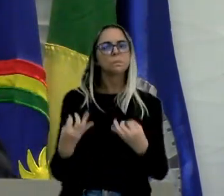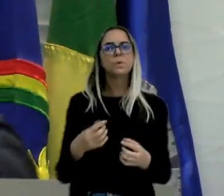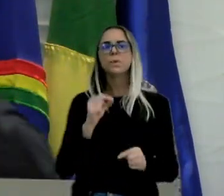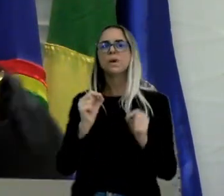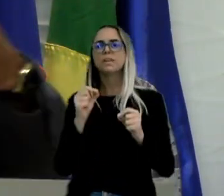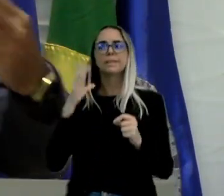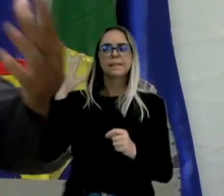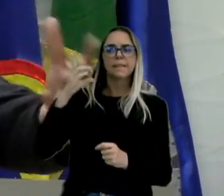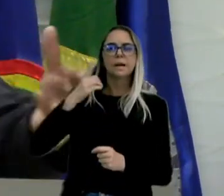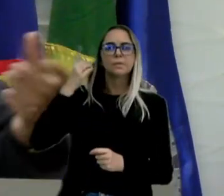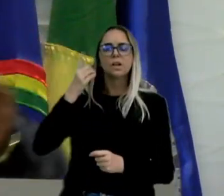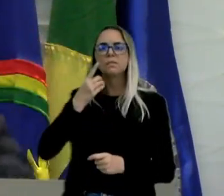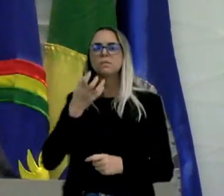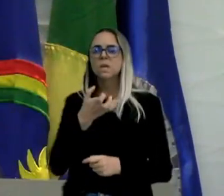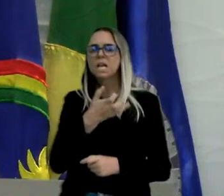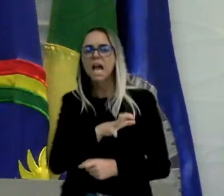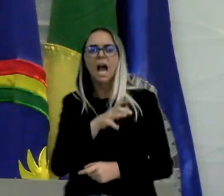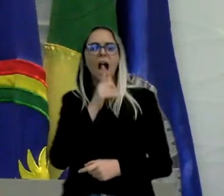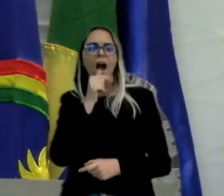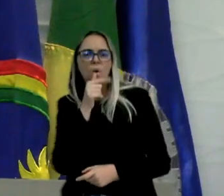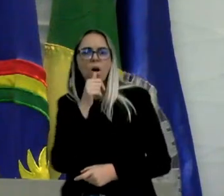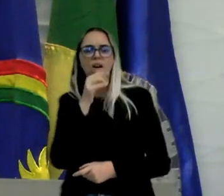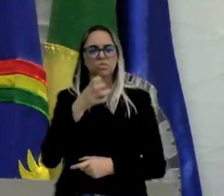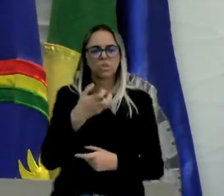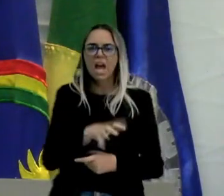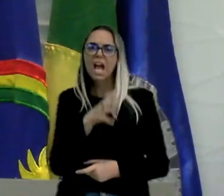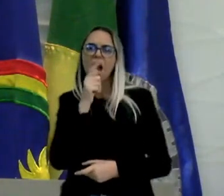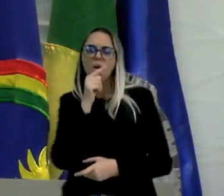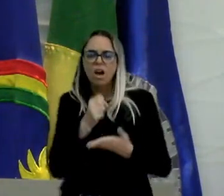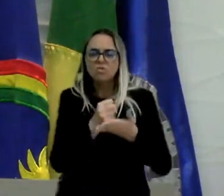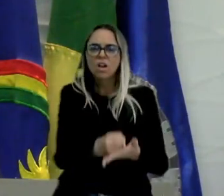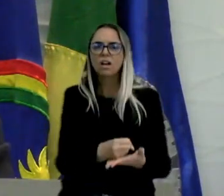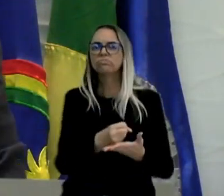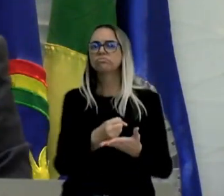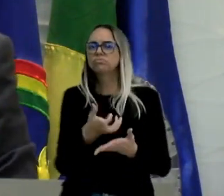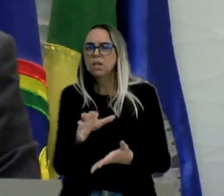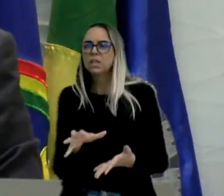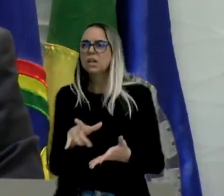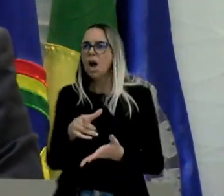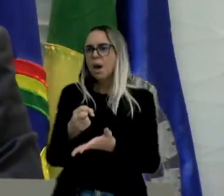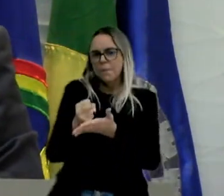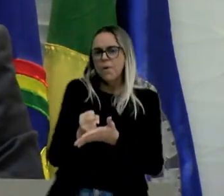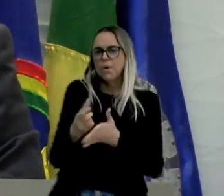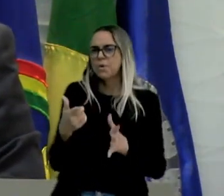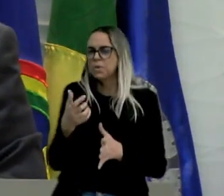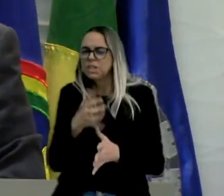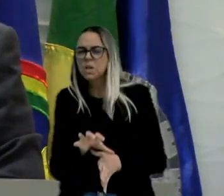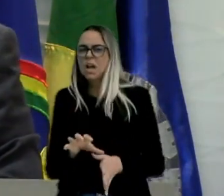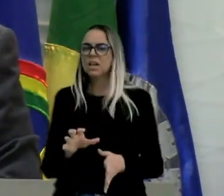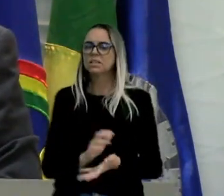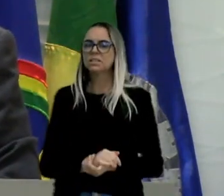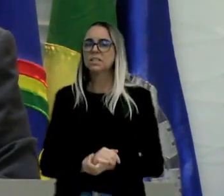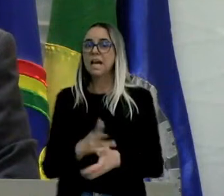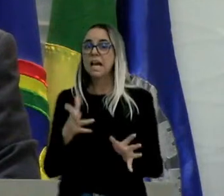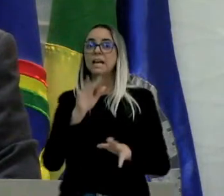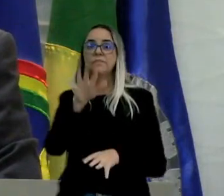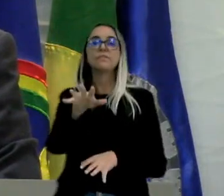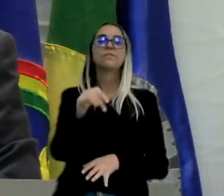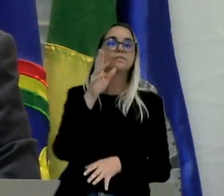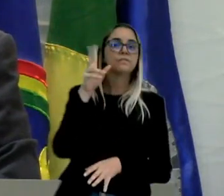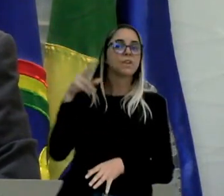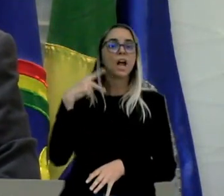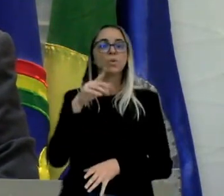a deputada não quer trazer água para para São Bento que devia ter mais apoio Vereador quando a